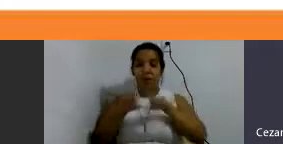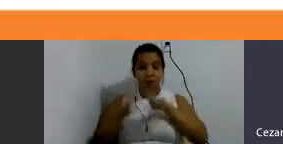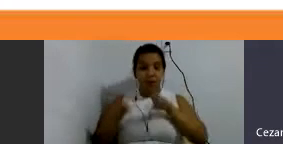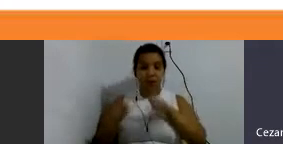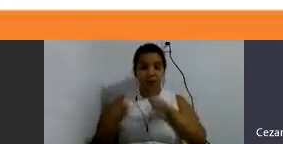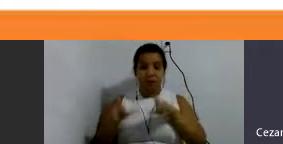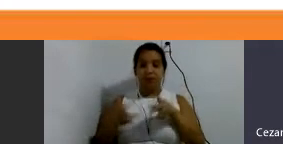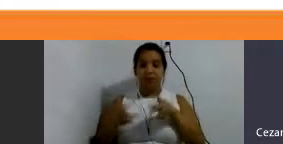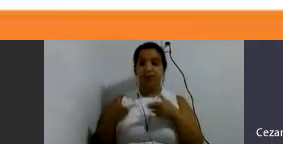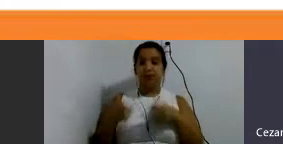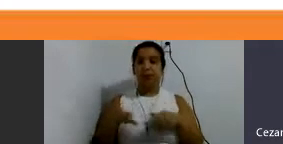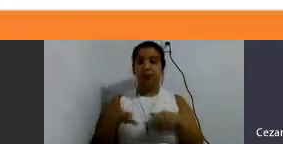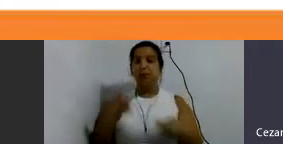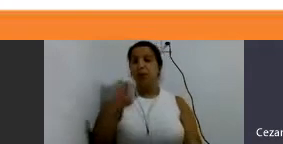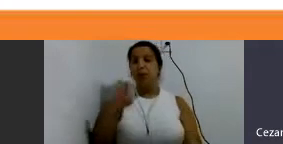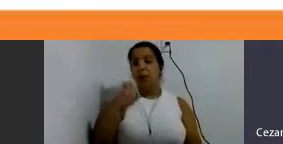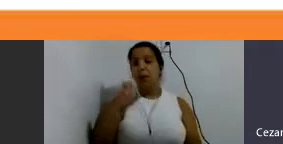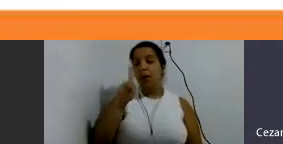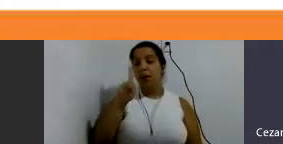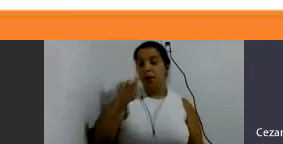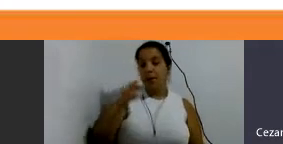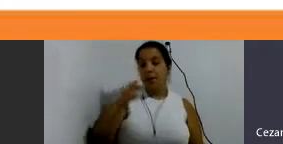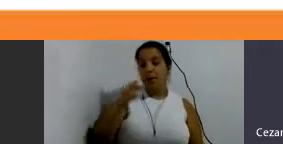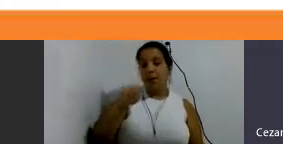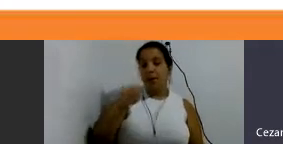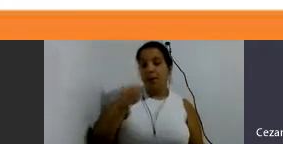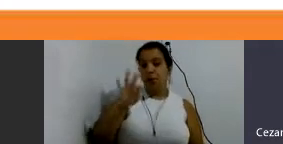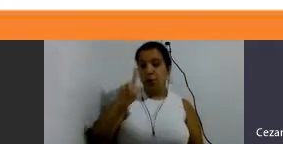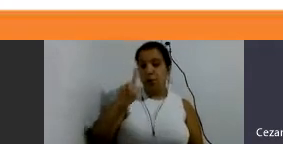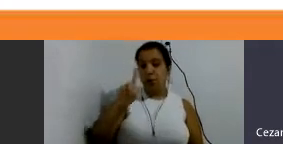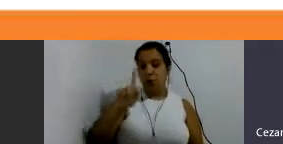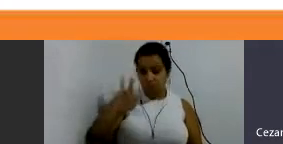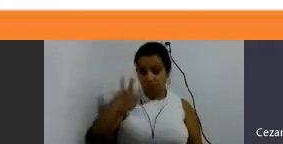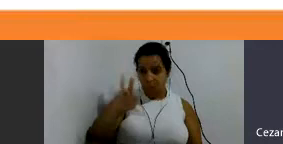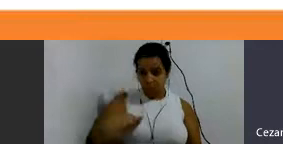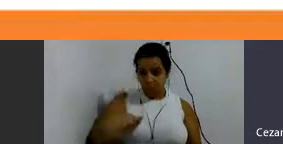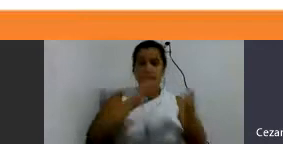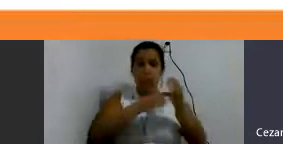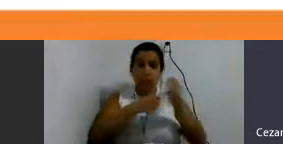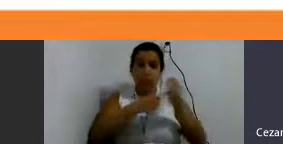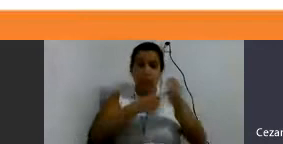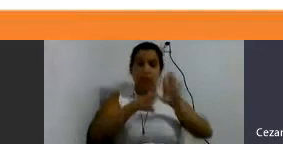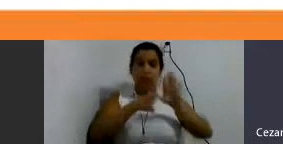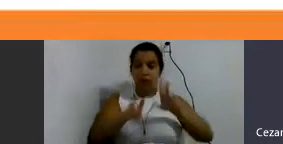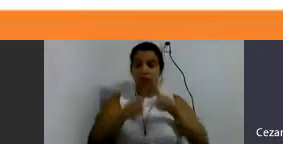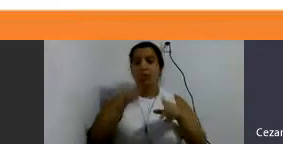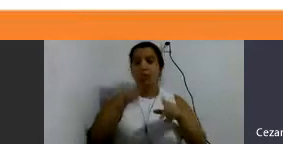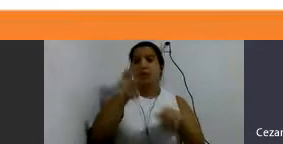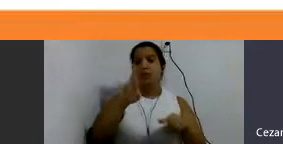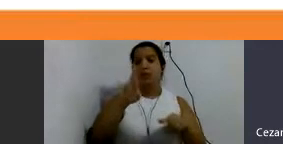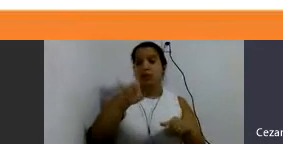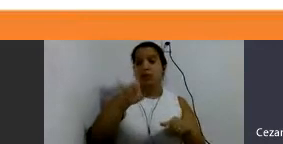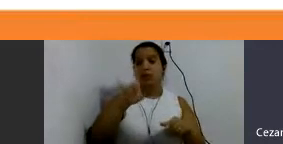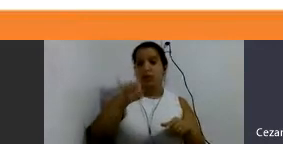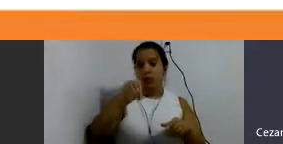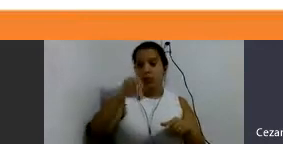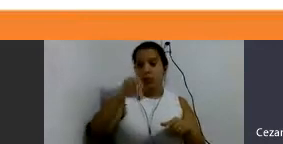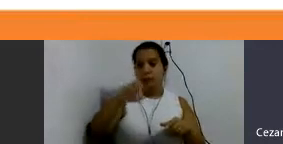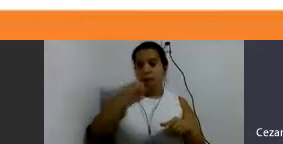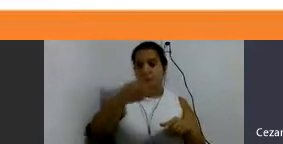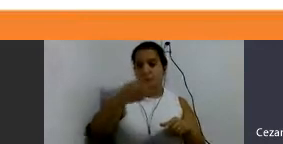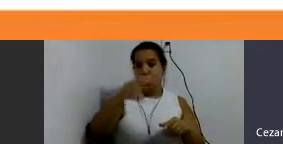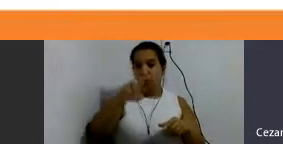forma epimastigota, vai se multiplicar e vai se diferenciar em tripomastigota novamente lá no